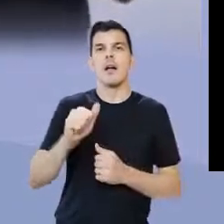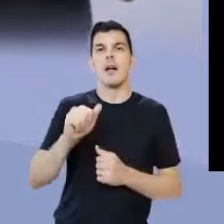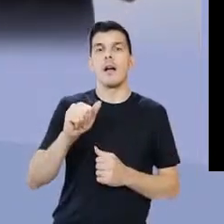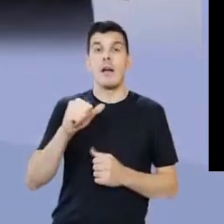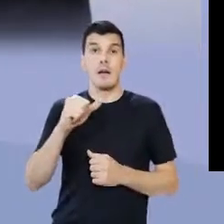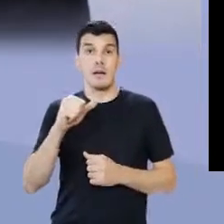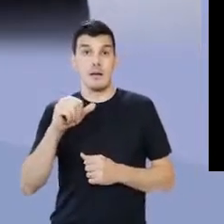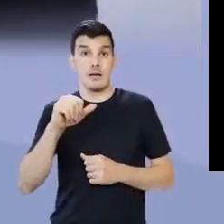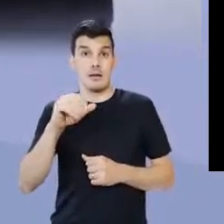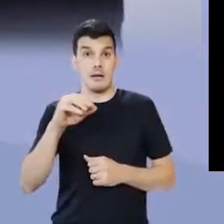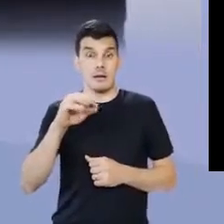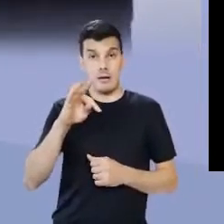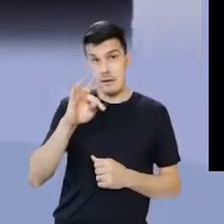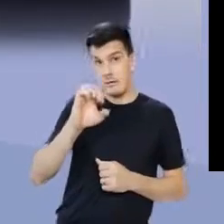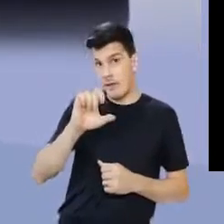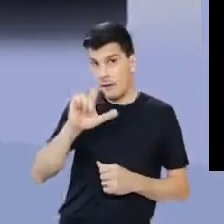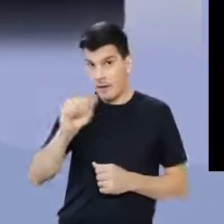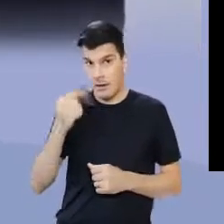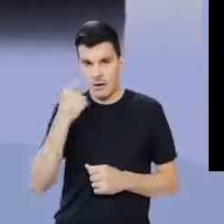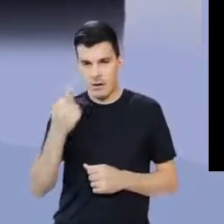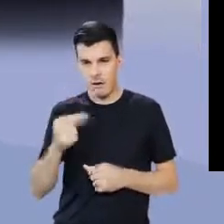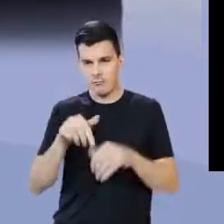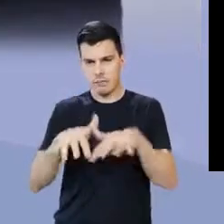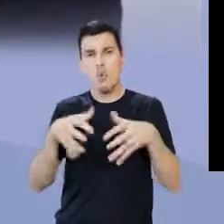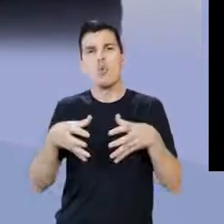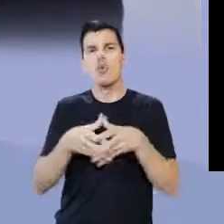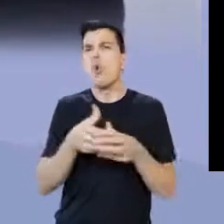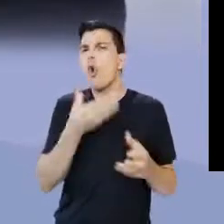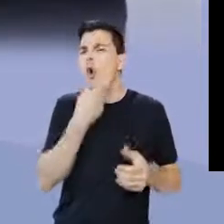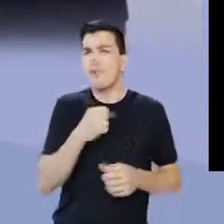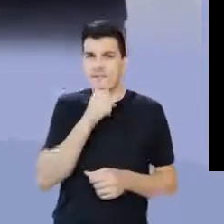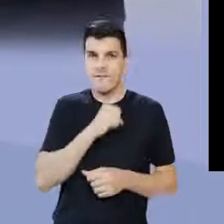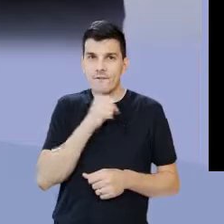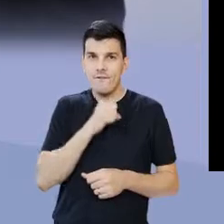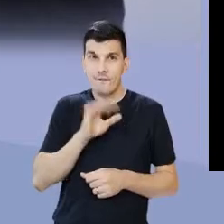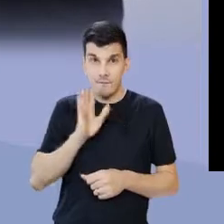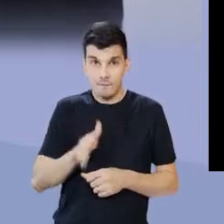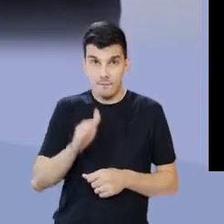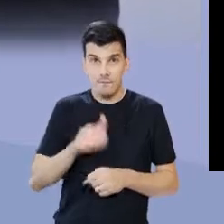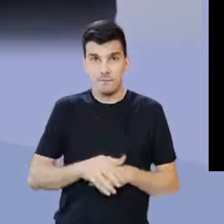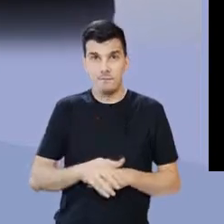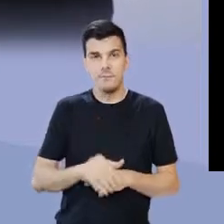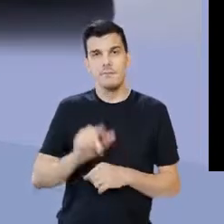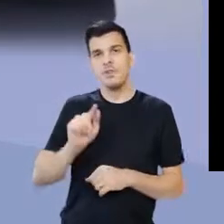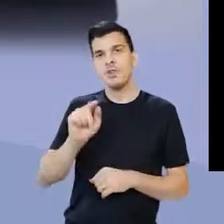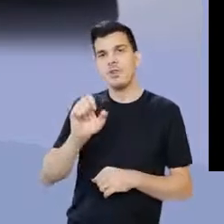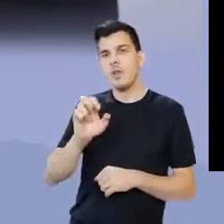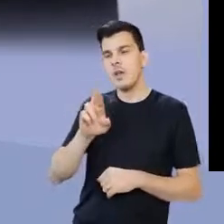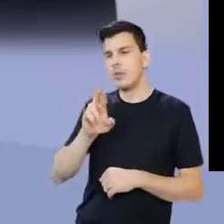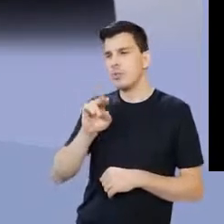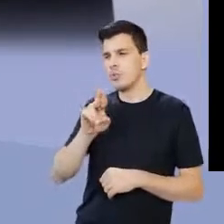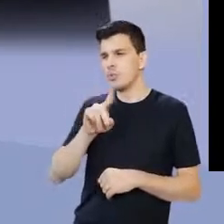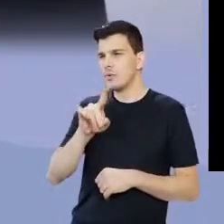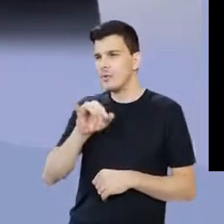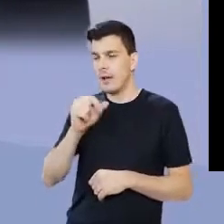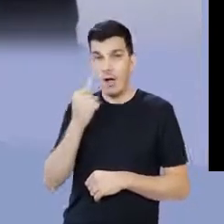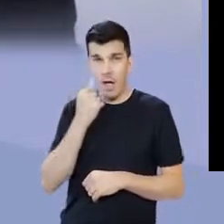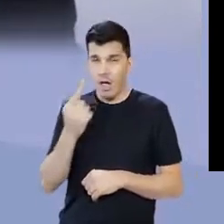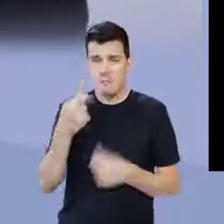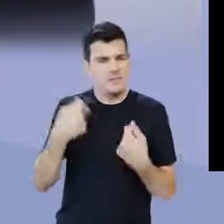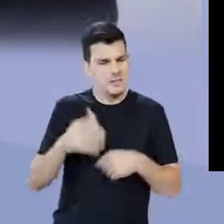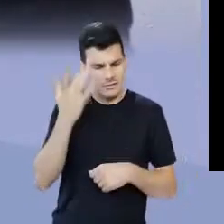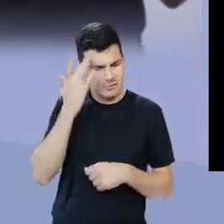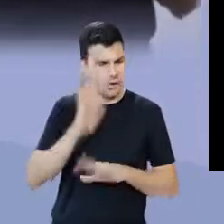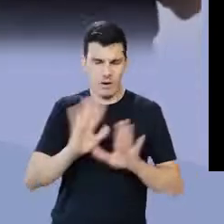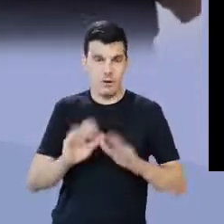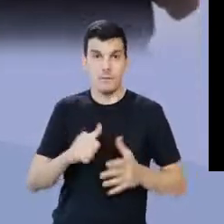Ápela. Essa Ápela, eu tenho um grupo de homens mais velhos, tá? Chamado de Gerúsia. Se eu tenho que decorar isso? Não é